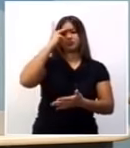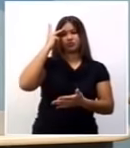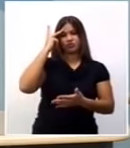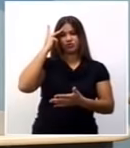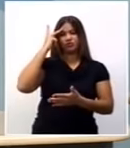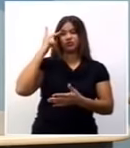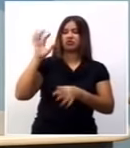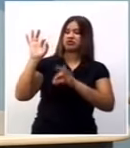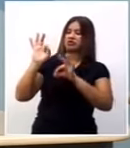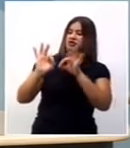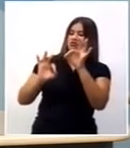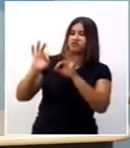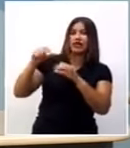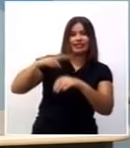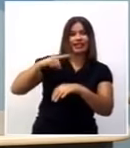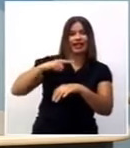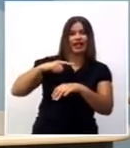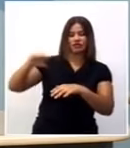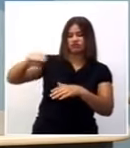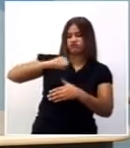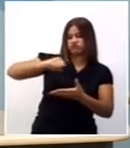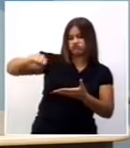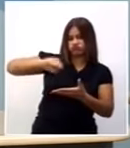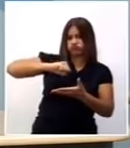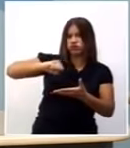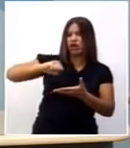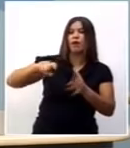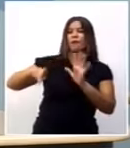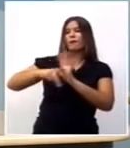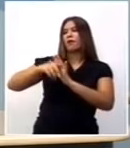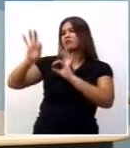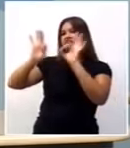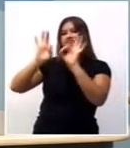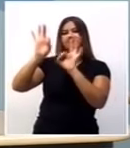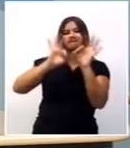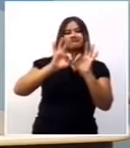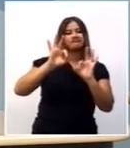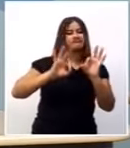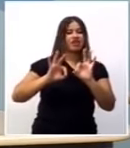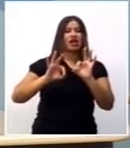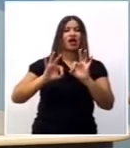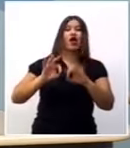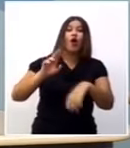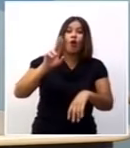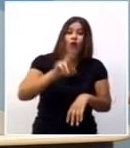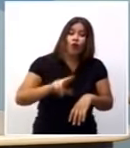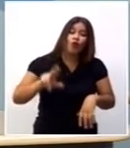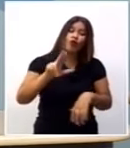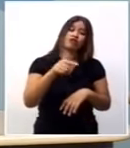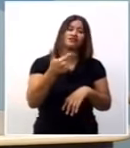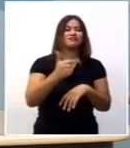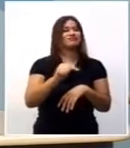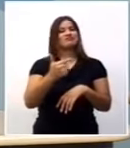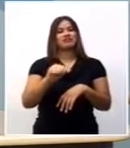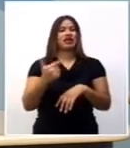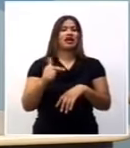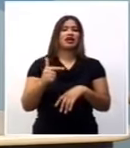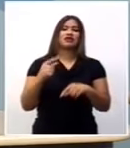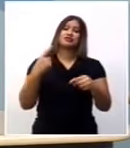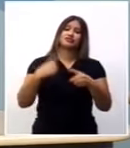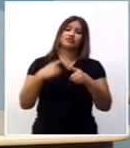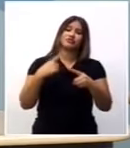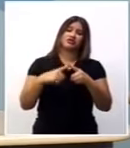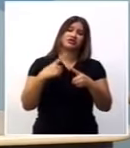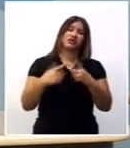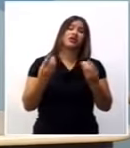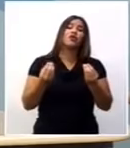de decoração, que tem na casa de avós e tudo, mas ele é um objeto de decoração, não se usa mais esse tipo de ferro também porque não se tem